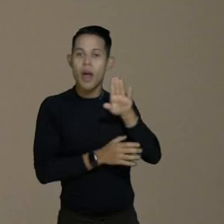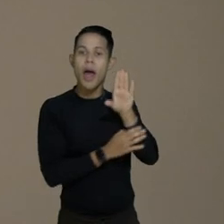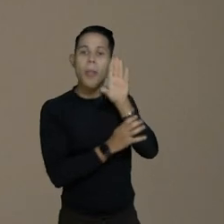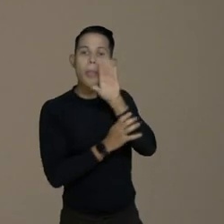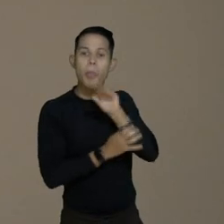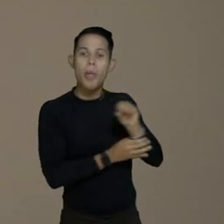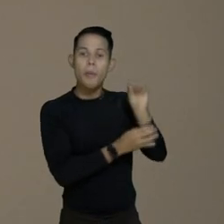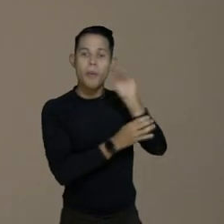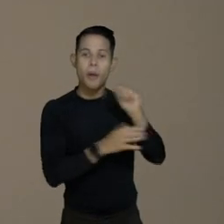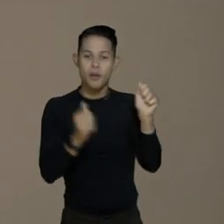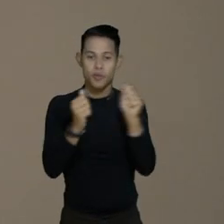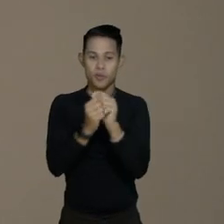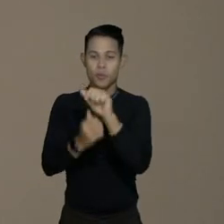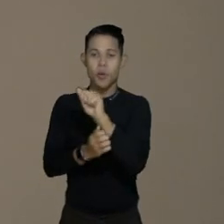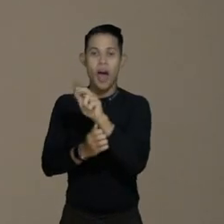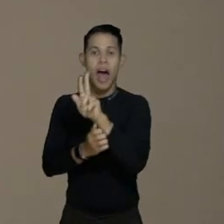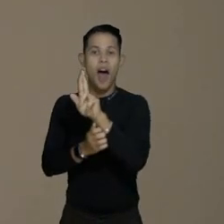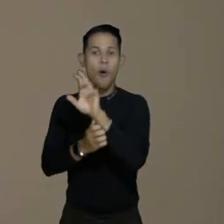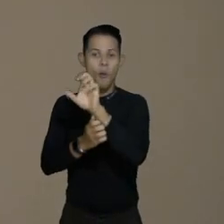Gonçalves